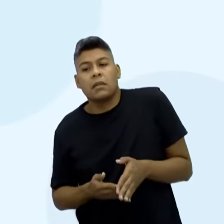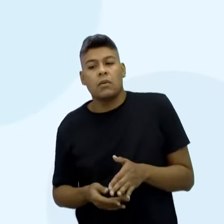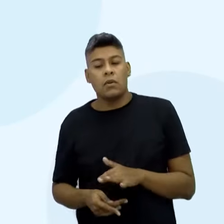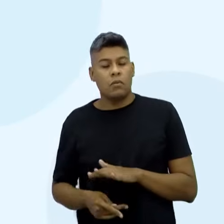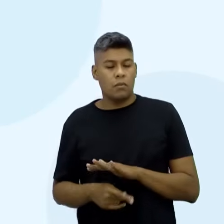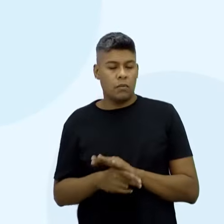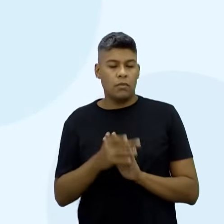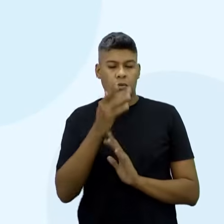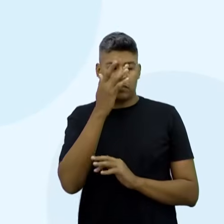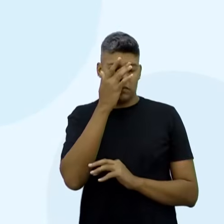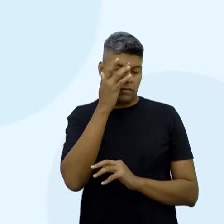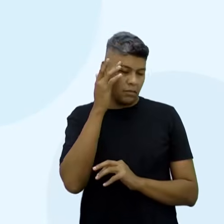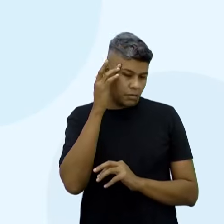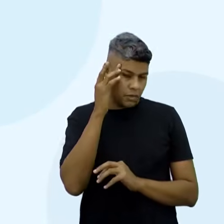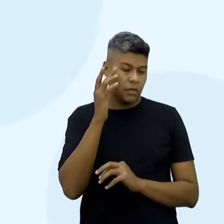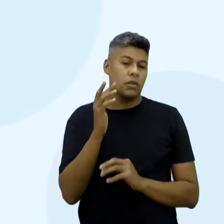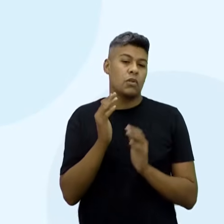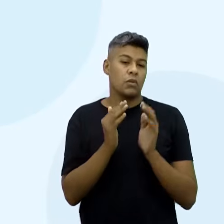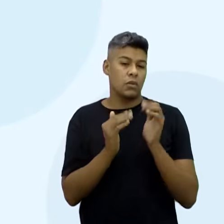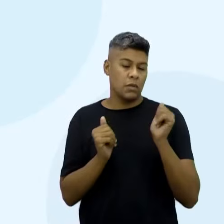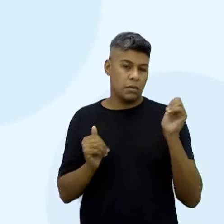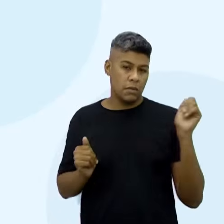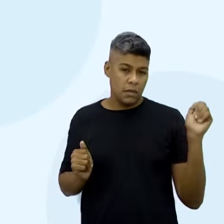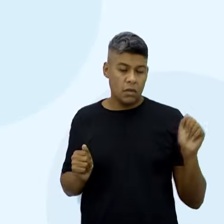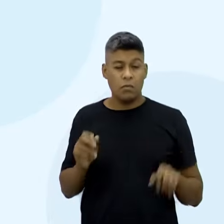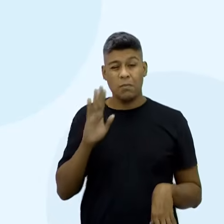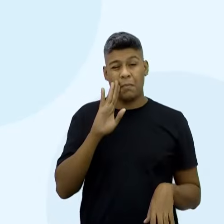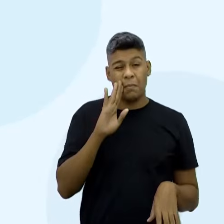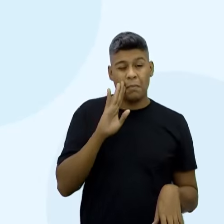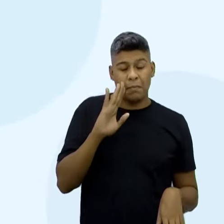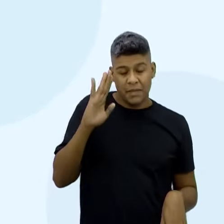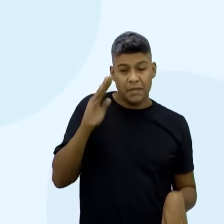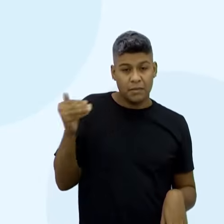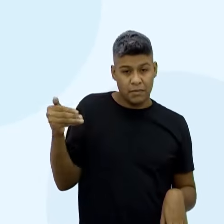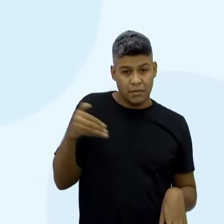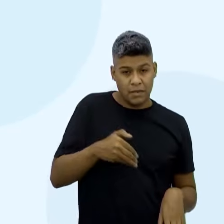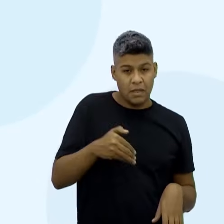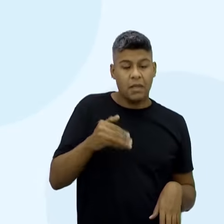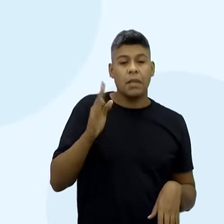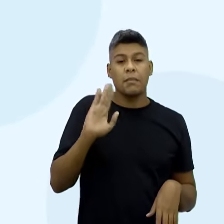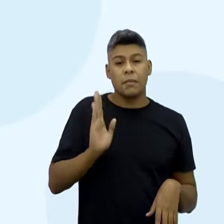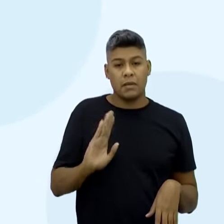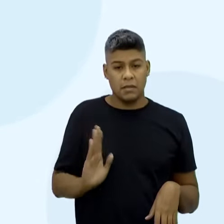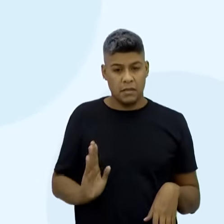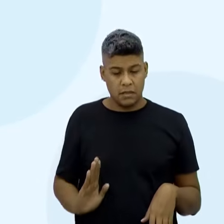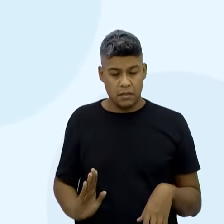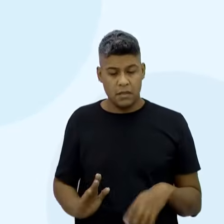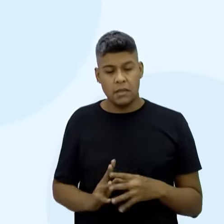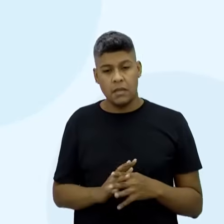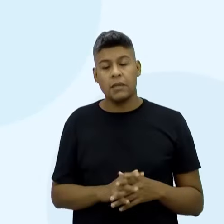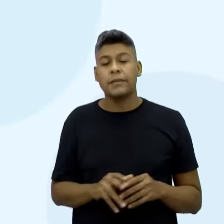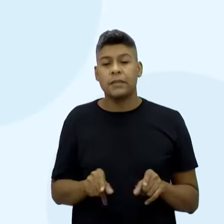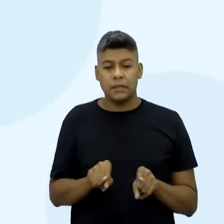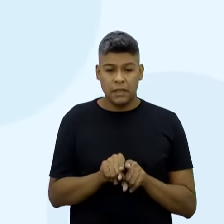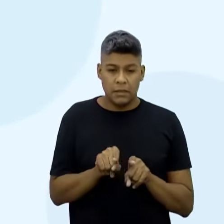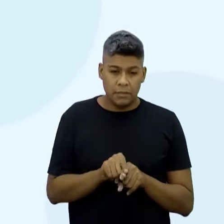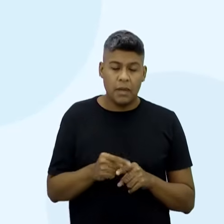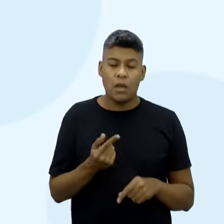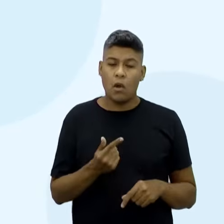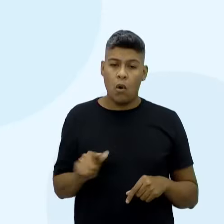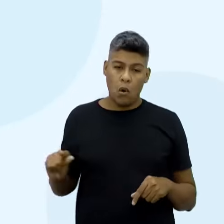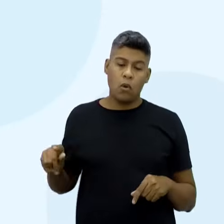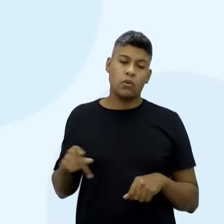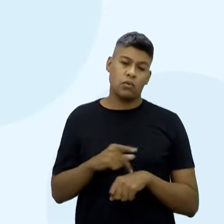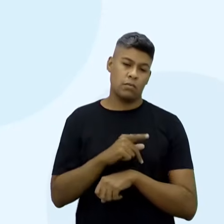dos espanhóis e dos portugueses, principalmente os portugueses que vieram aqui para o Brasil, os espanhóis que vieram para os outros países aqui da